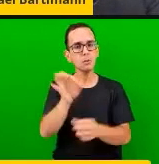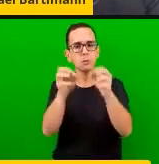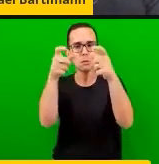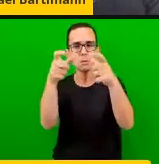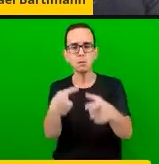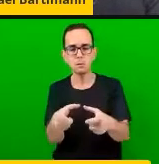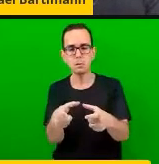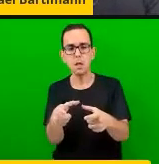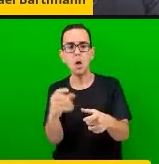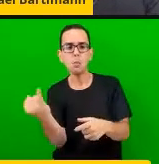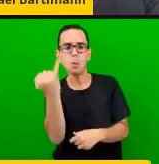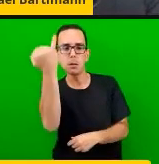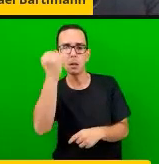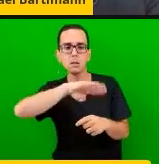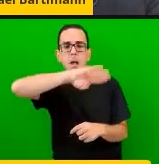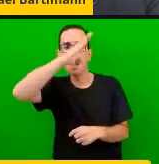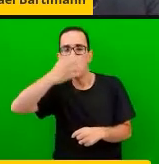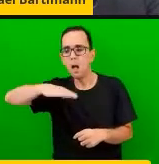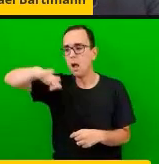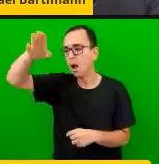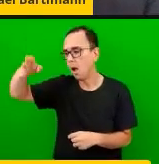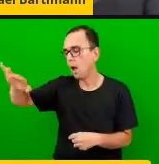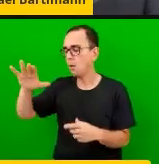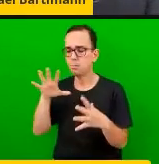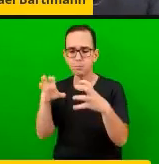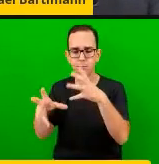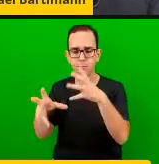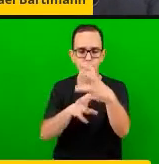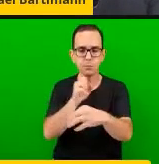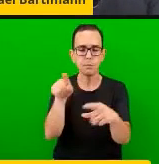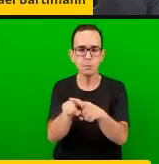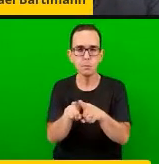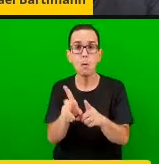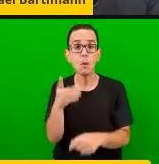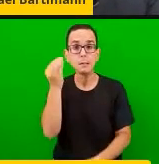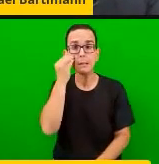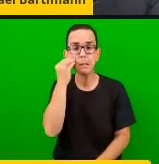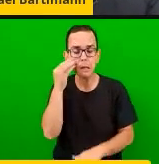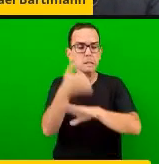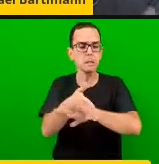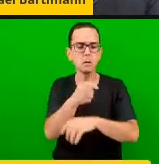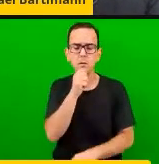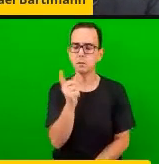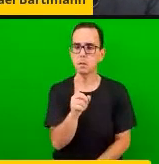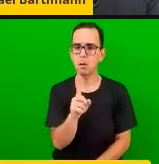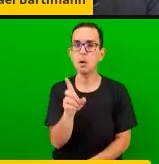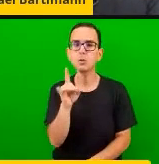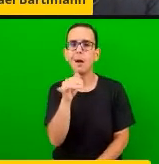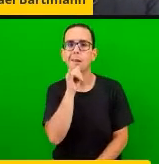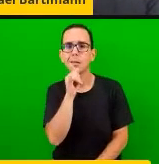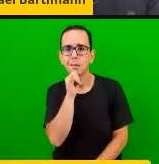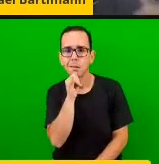relevo, por exemplo, em conflitos e etc. Então, eu não vou entrar muito nisso, são só exemplos, entre